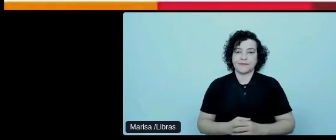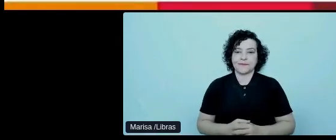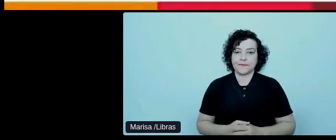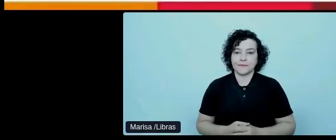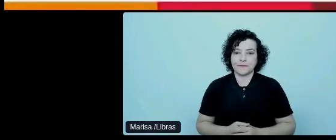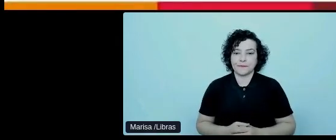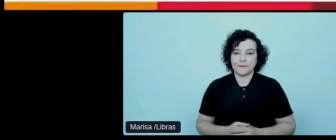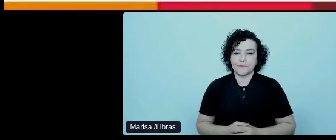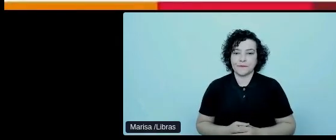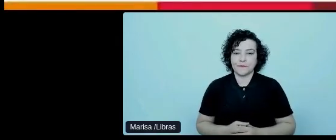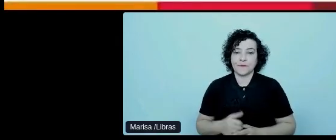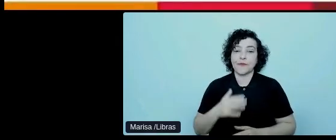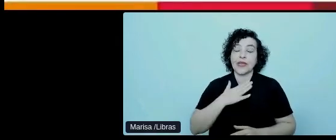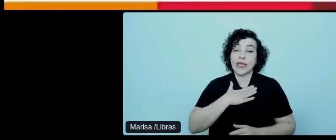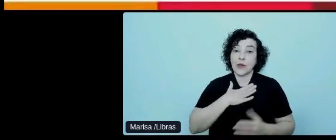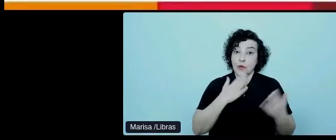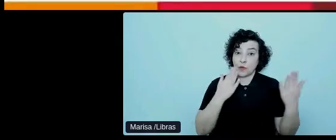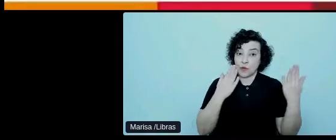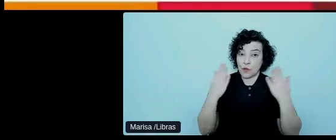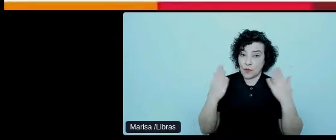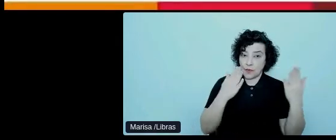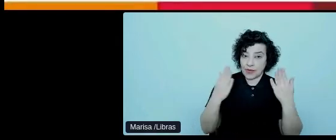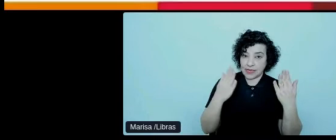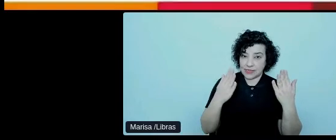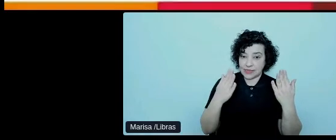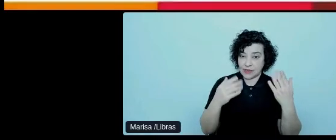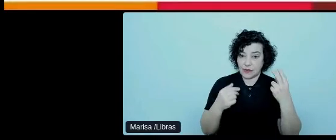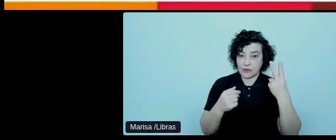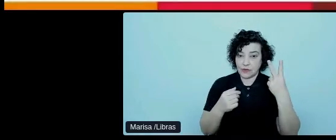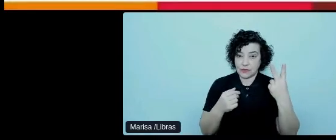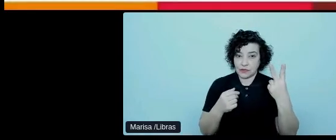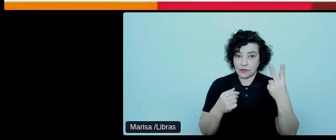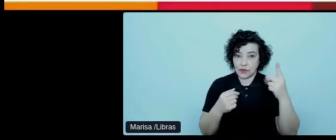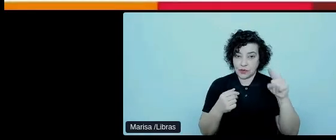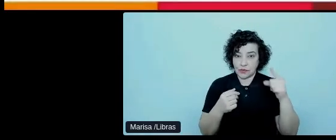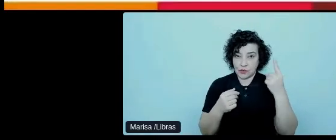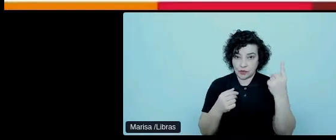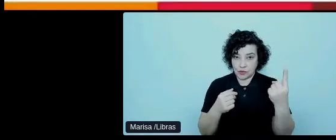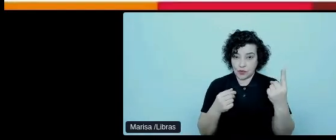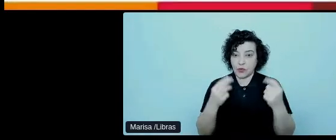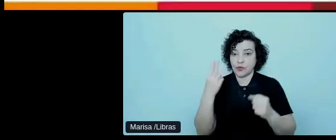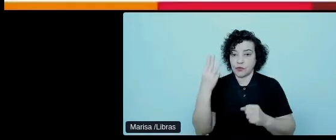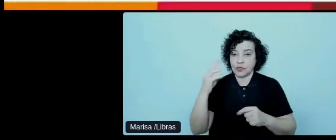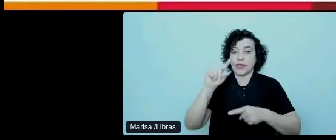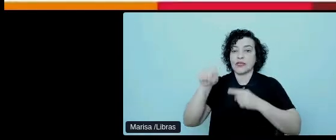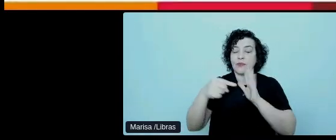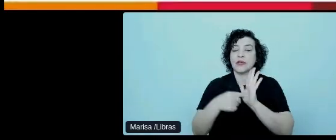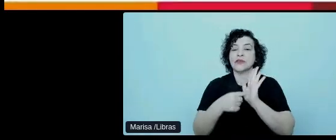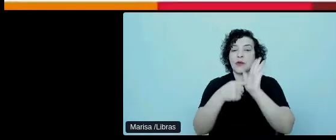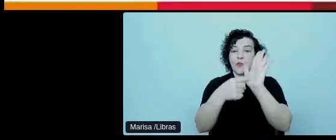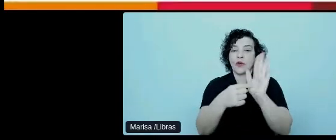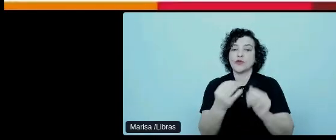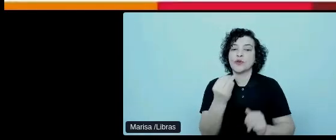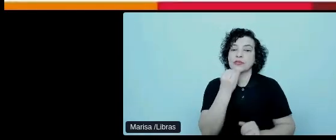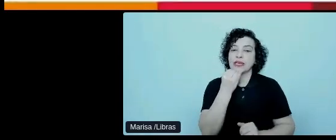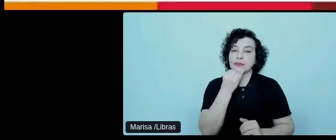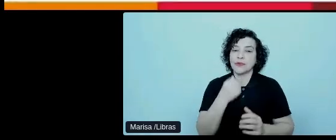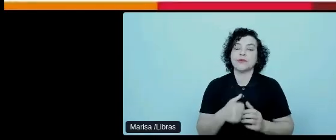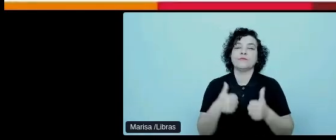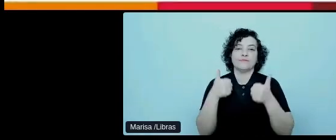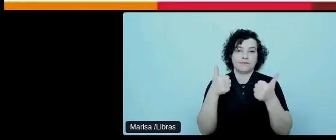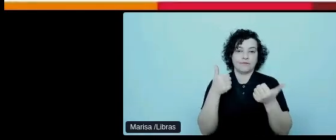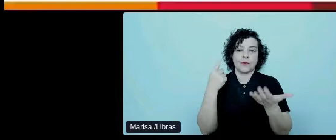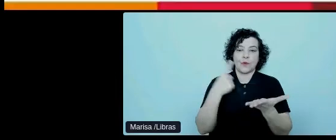Quando eu fazer a comparação do 2.1 com a 3, eu mostro o exemplo, tá, Vicky? Tá, beleza.